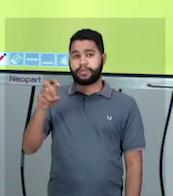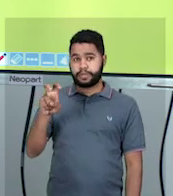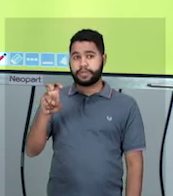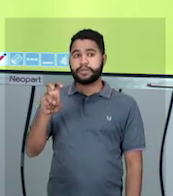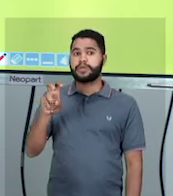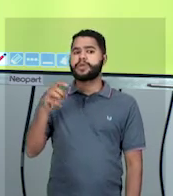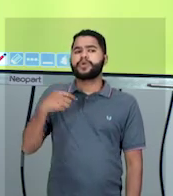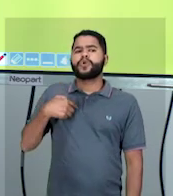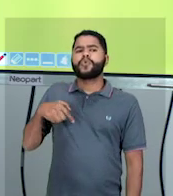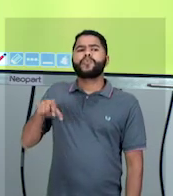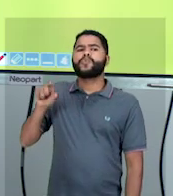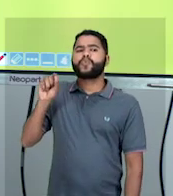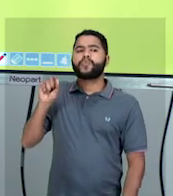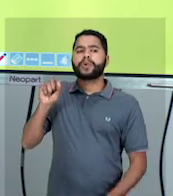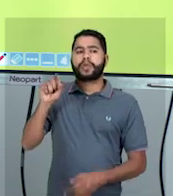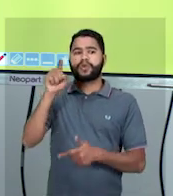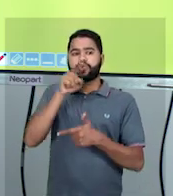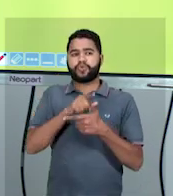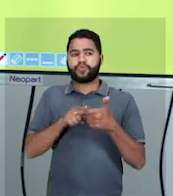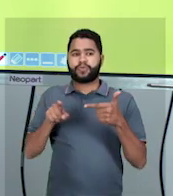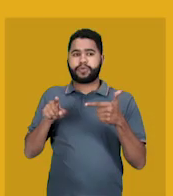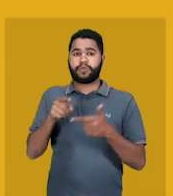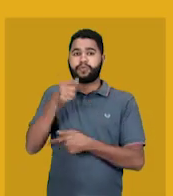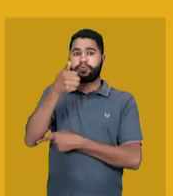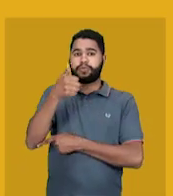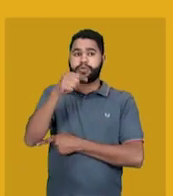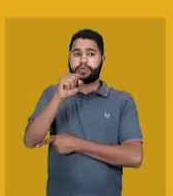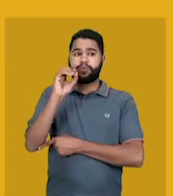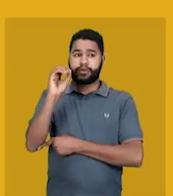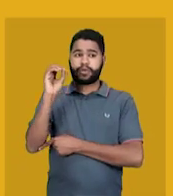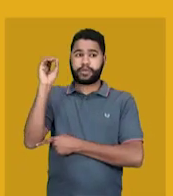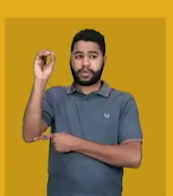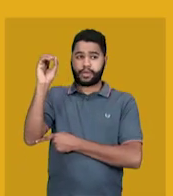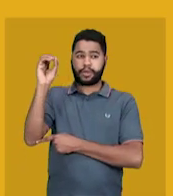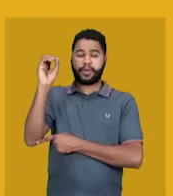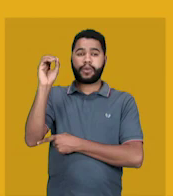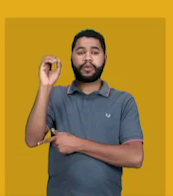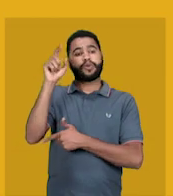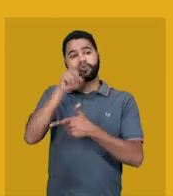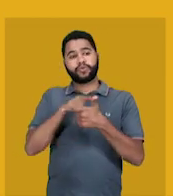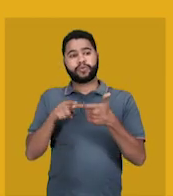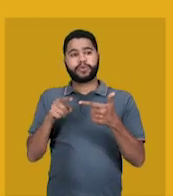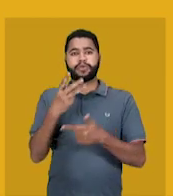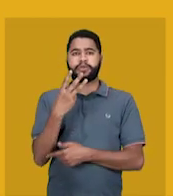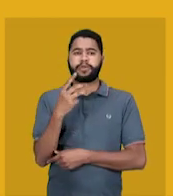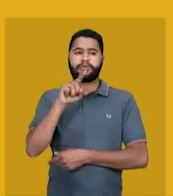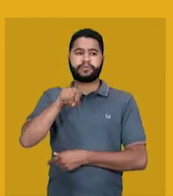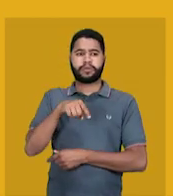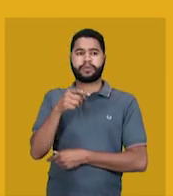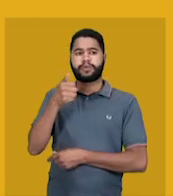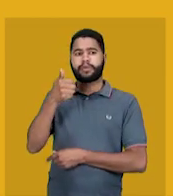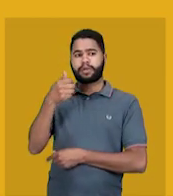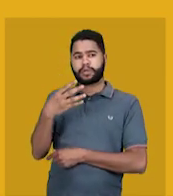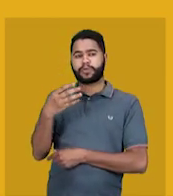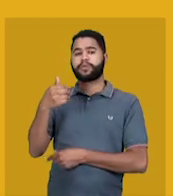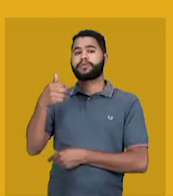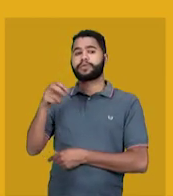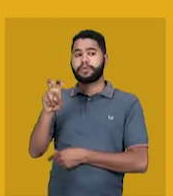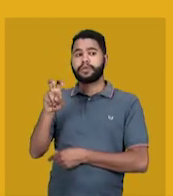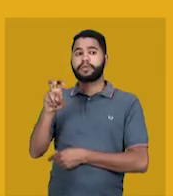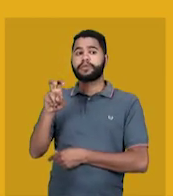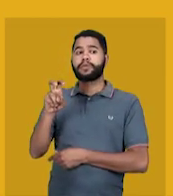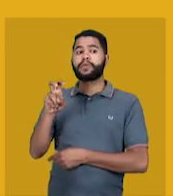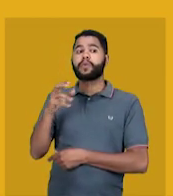basta que eu faça o que eu faço a divisão de 180 graus por 3.14 15 eu vou obter Então